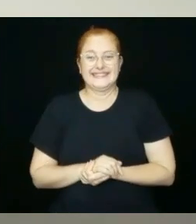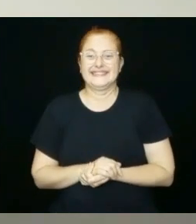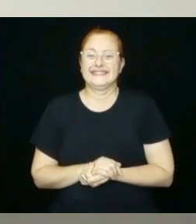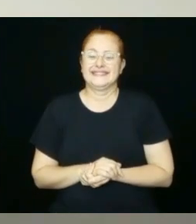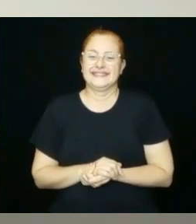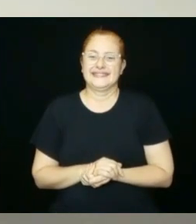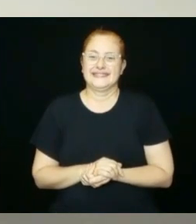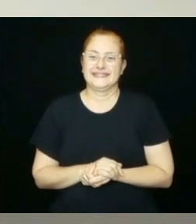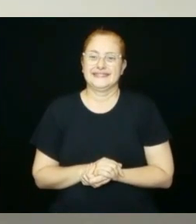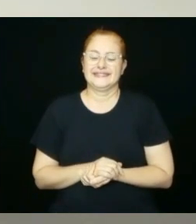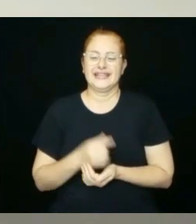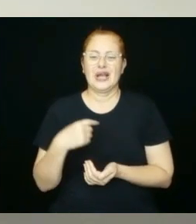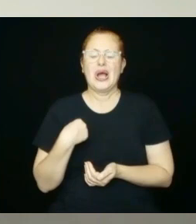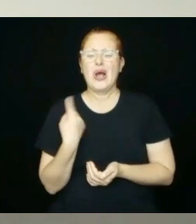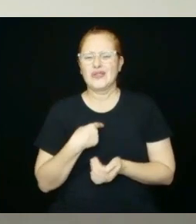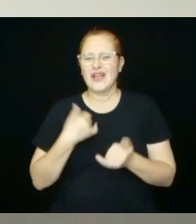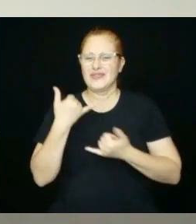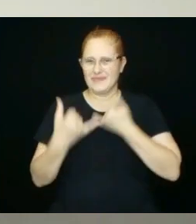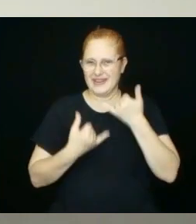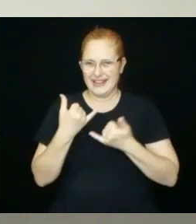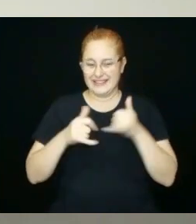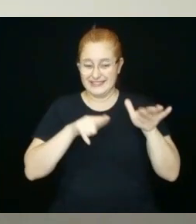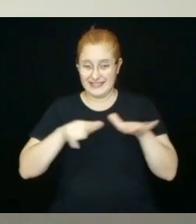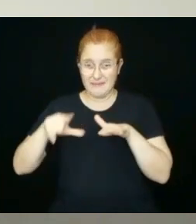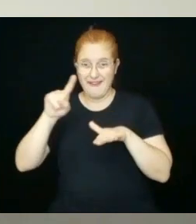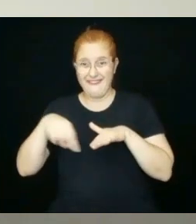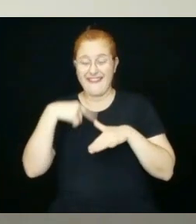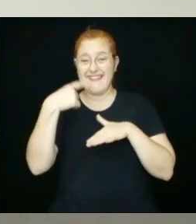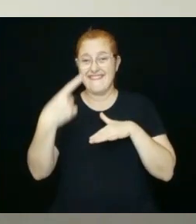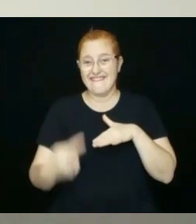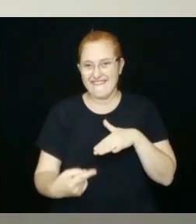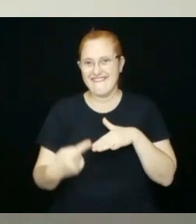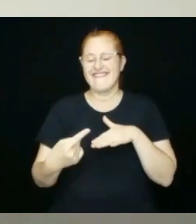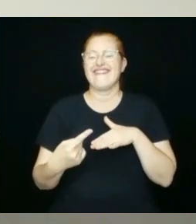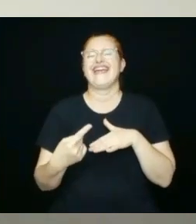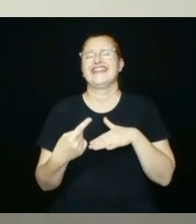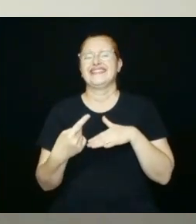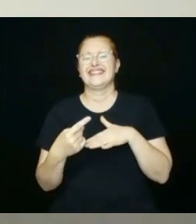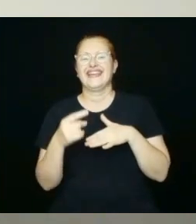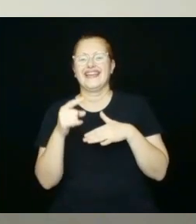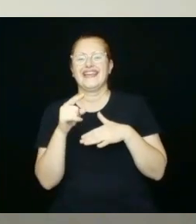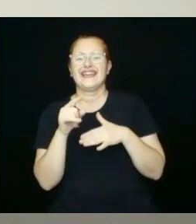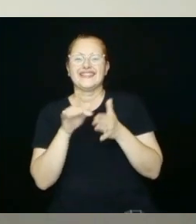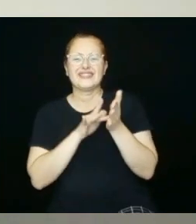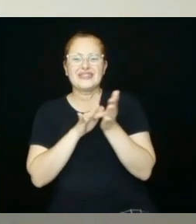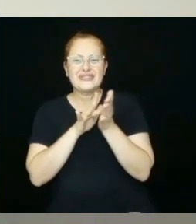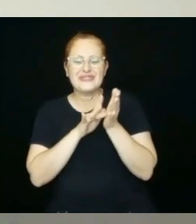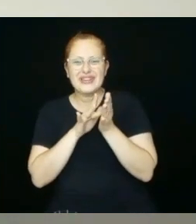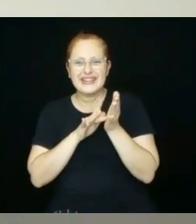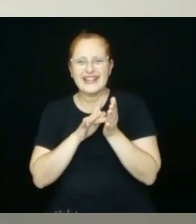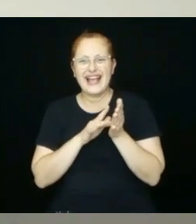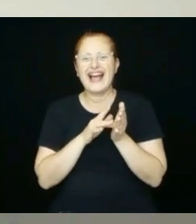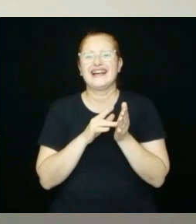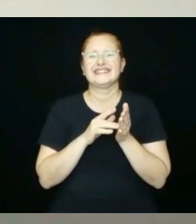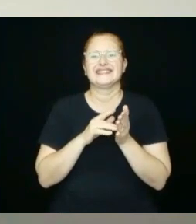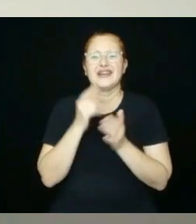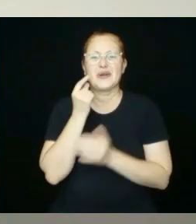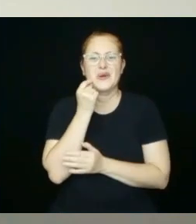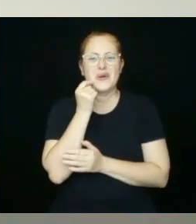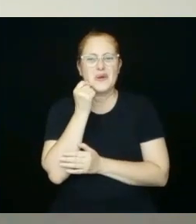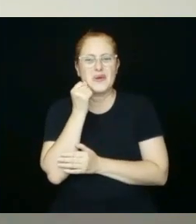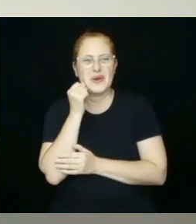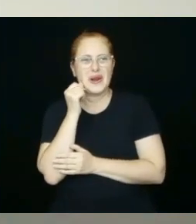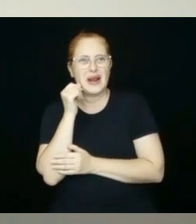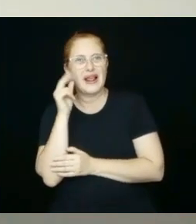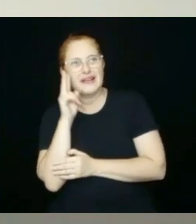Tu já a gente estava brincando, né, que o Bruno semana que vem vai vir aqui disfarçadamente com uma caixinha de lápis, vai ficar sentado ali, daqui a